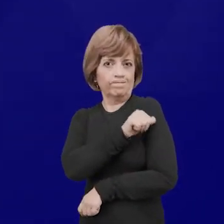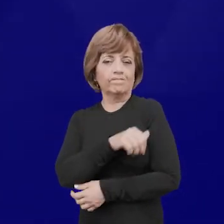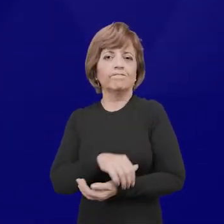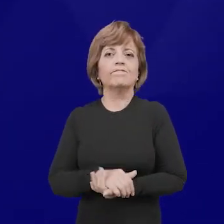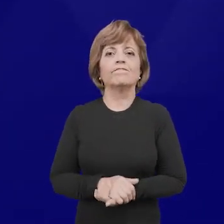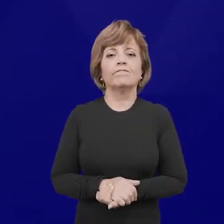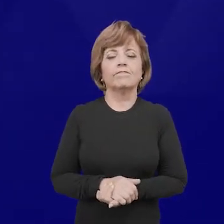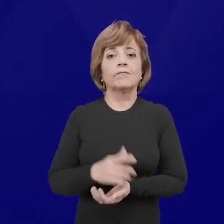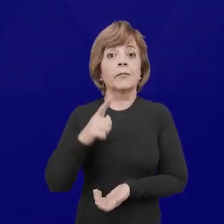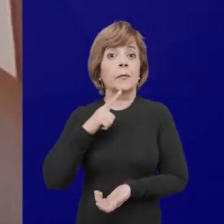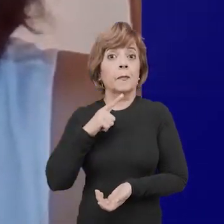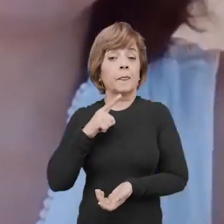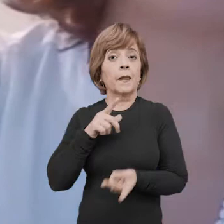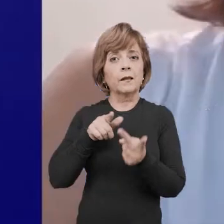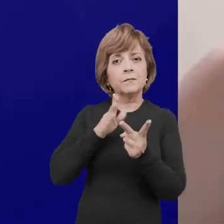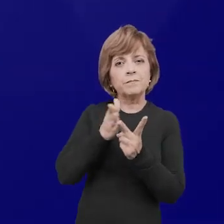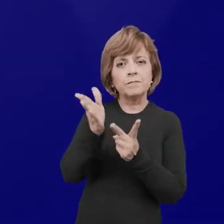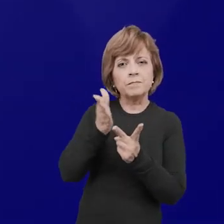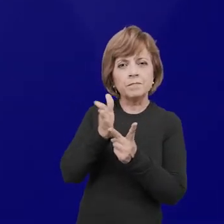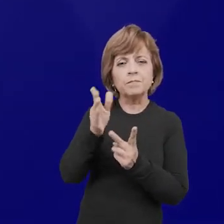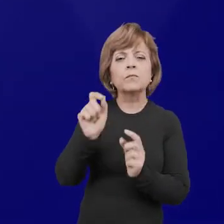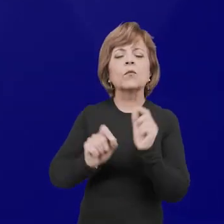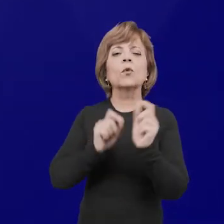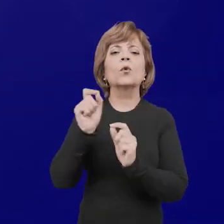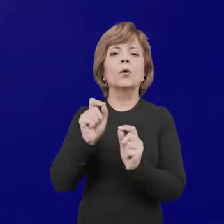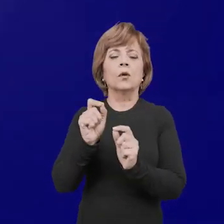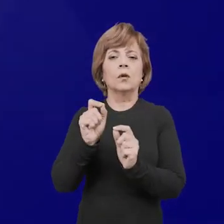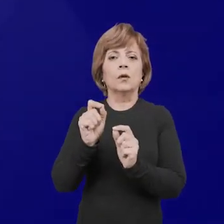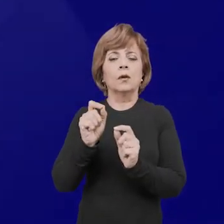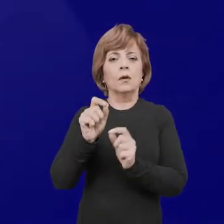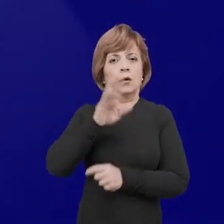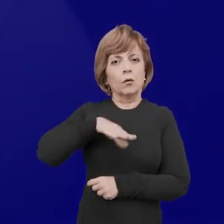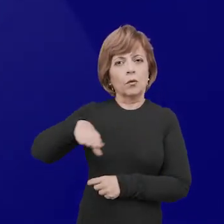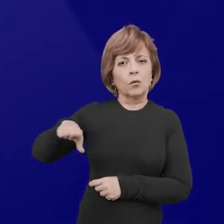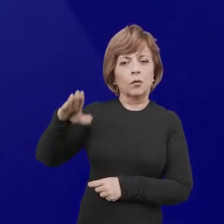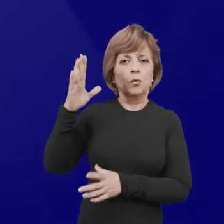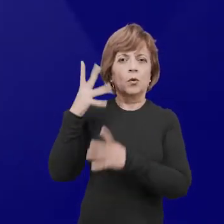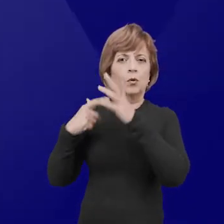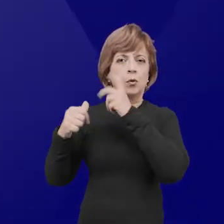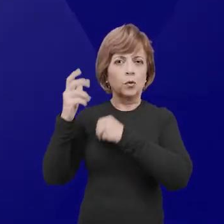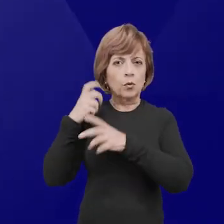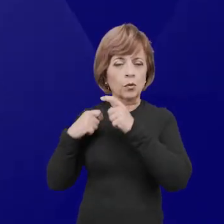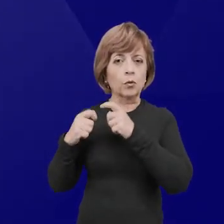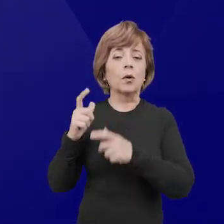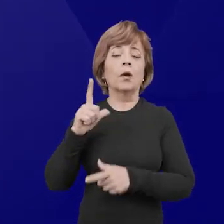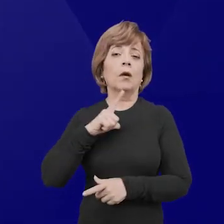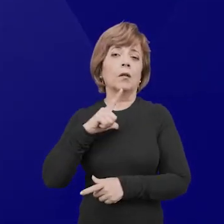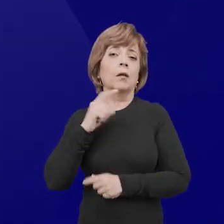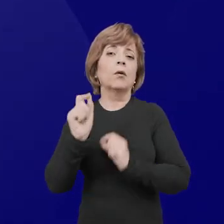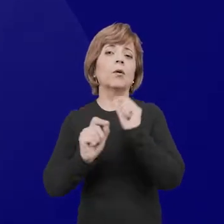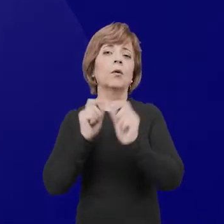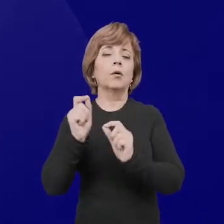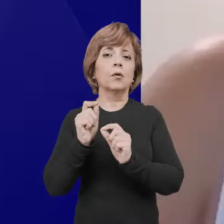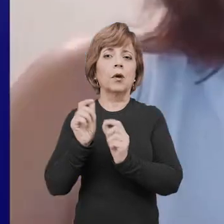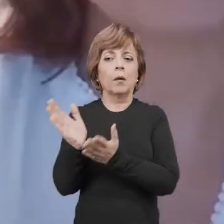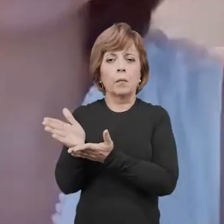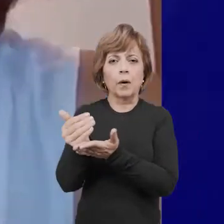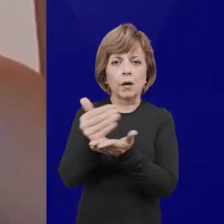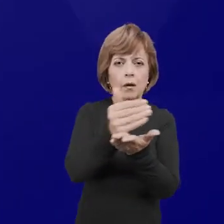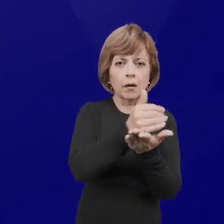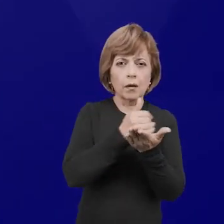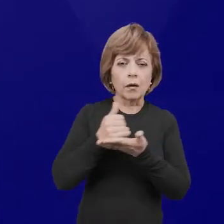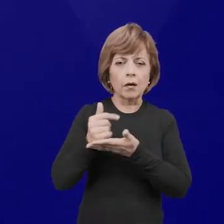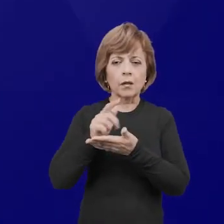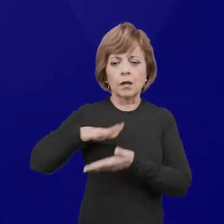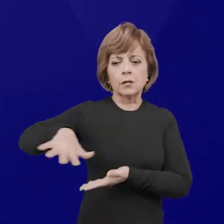gente tem uma linha de atualmente de infância e juventude, que é a ideia é agregar dados de diversas